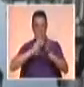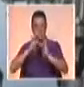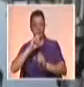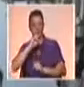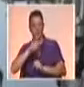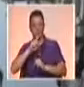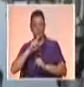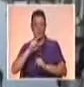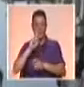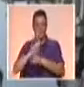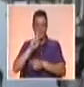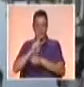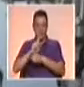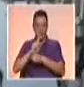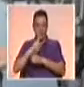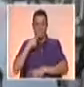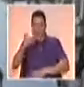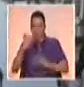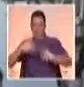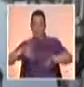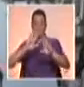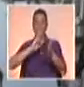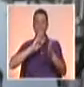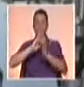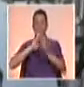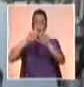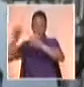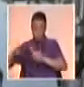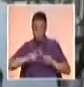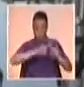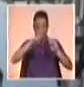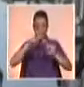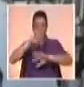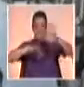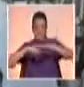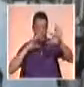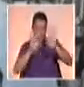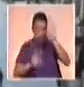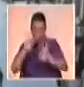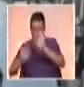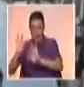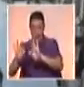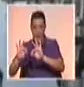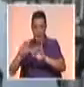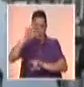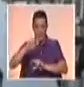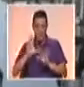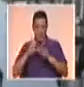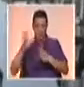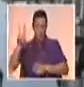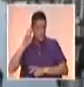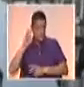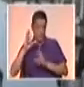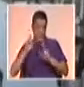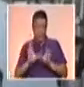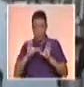dizer a mesma palavra, mas com gestos diferentes. Portanto, tivemos que fazer toda essa seleção e auscultação junto da própria comunidade